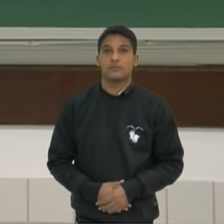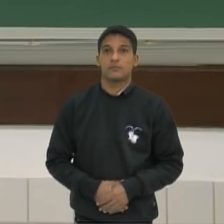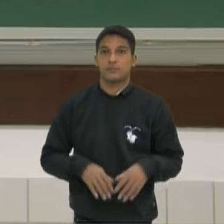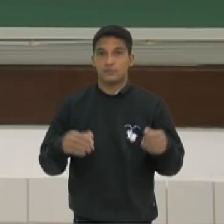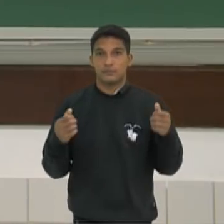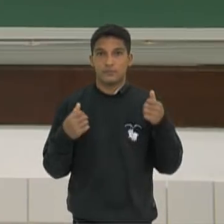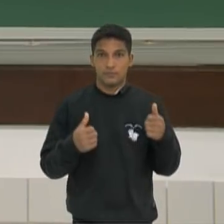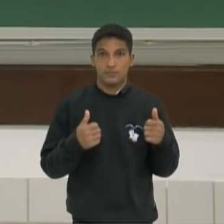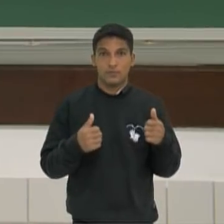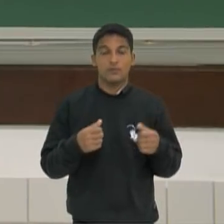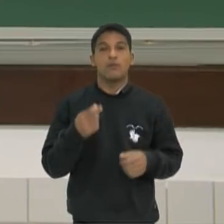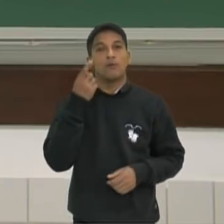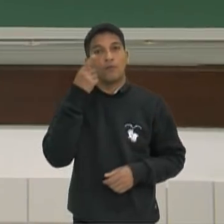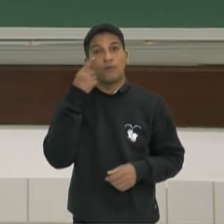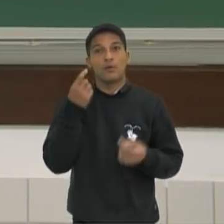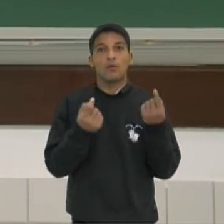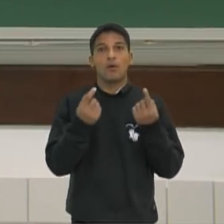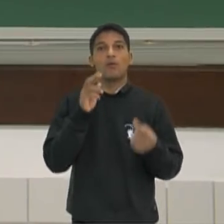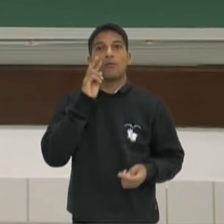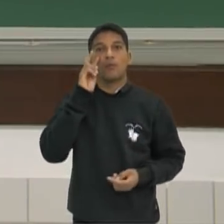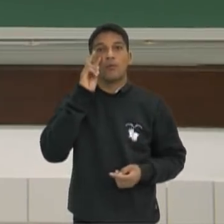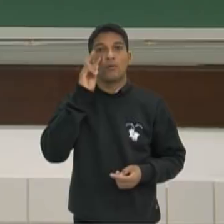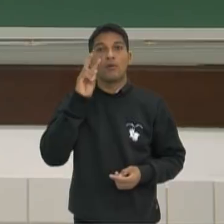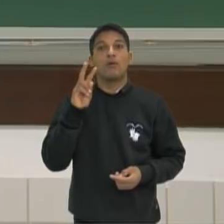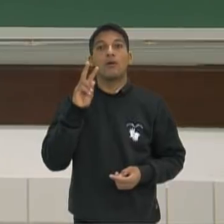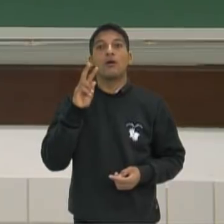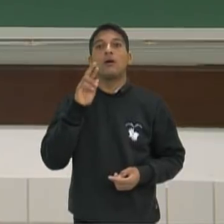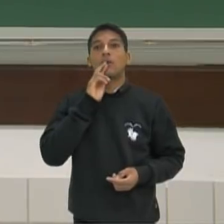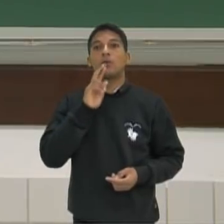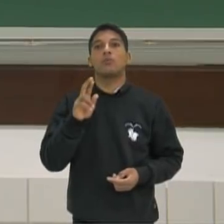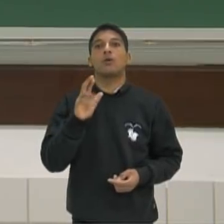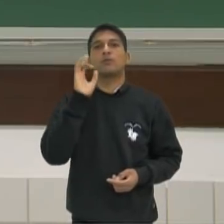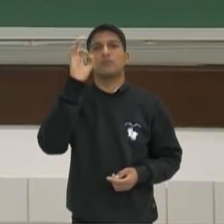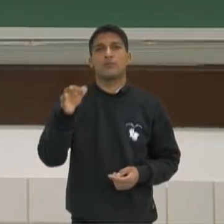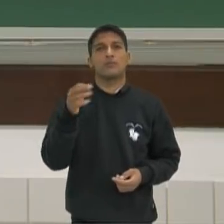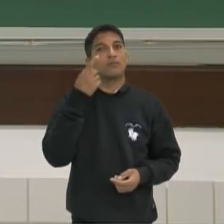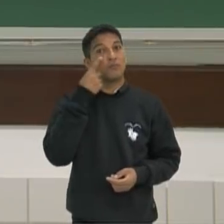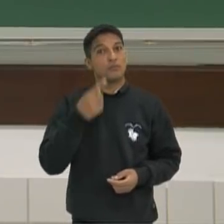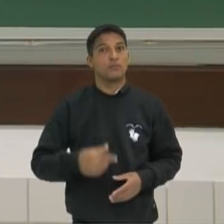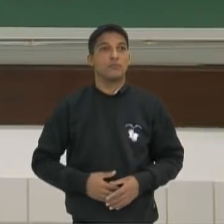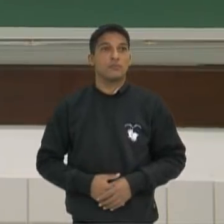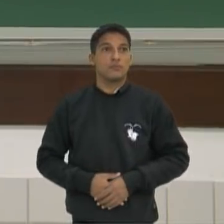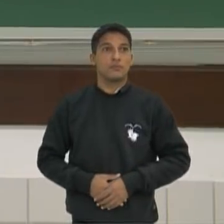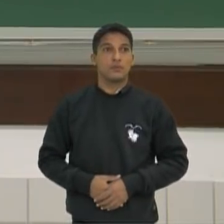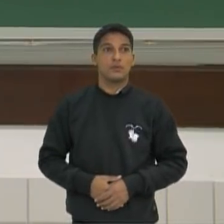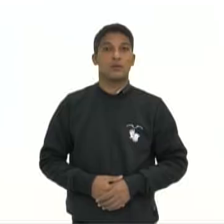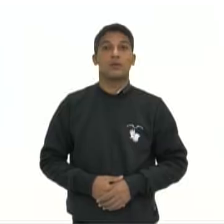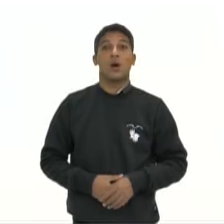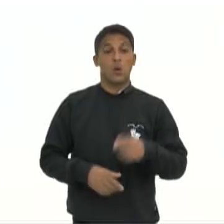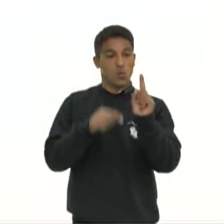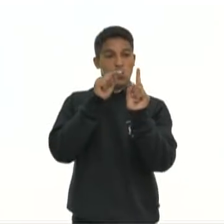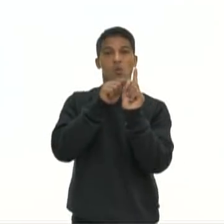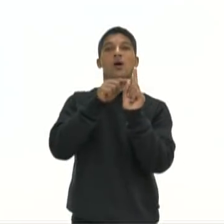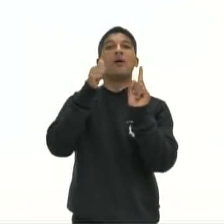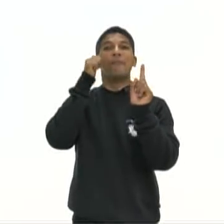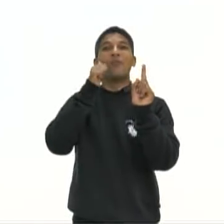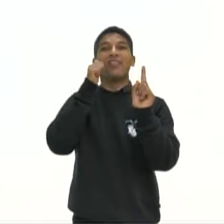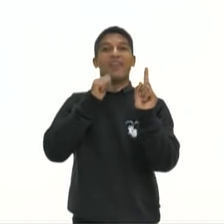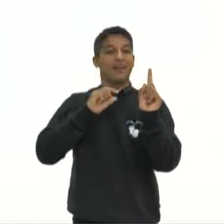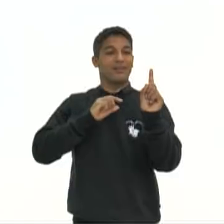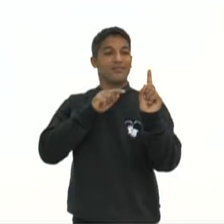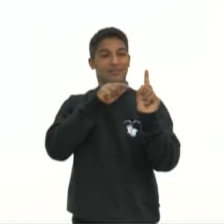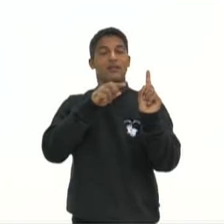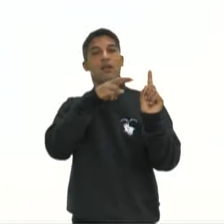Então, pessoal, vamos ver qual é a resposta correta da nossa atividade? Bom, então essa imagem dupla da mulher durante o